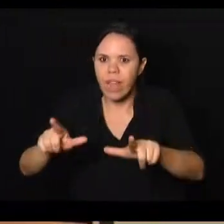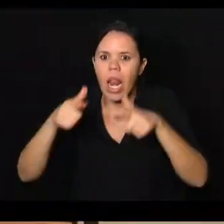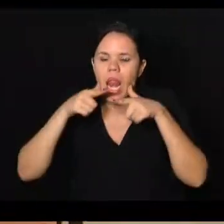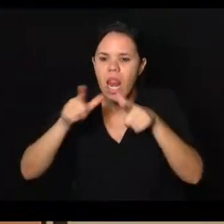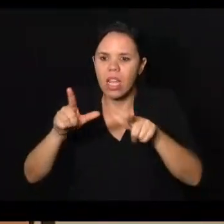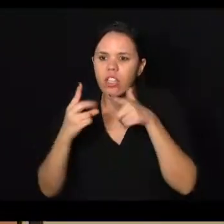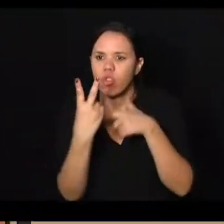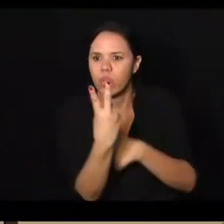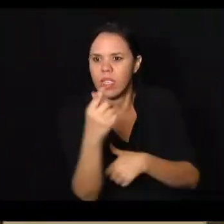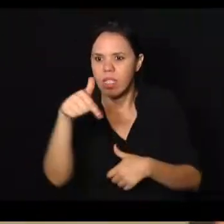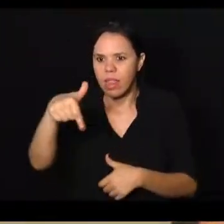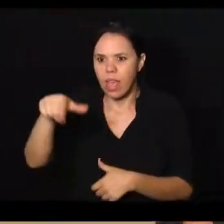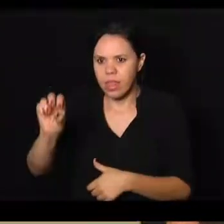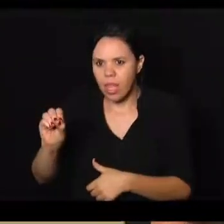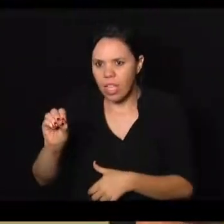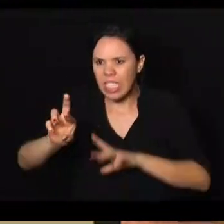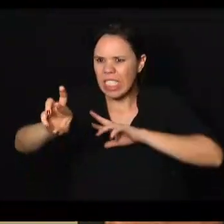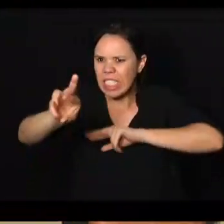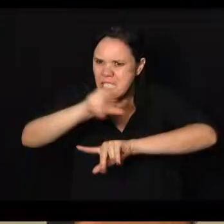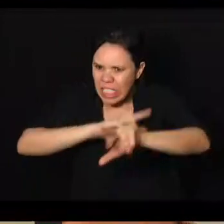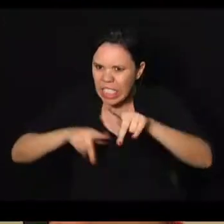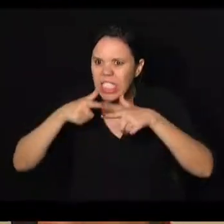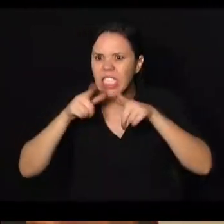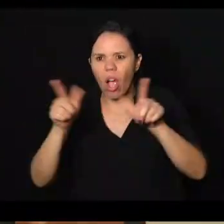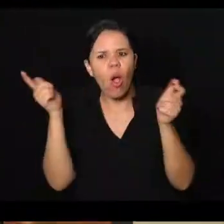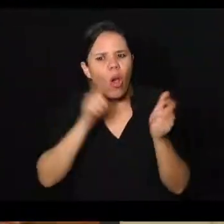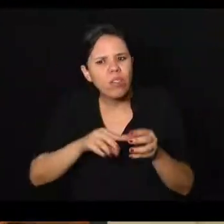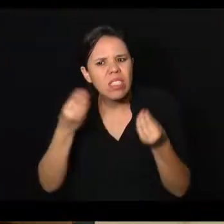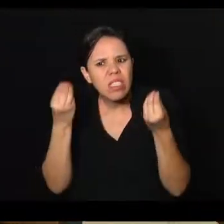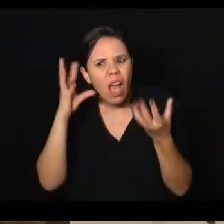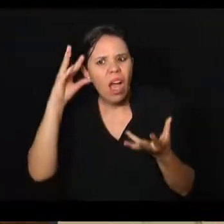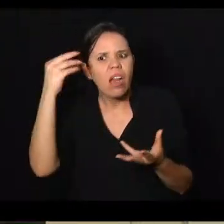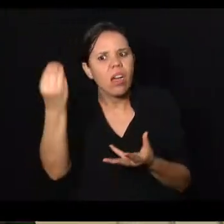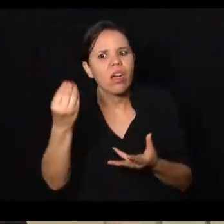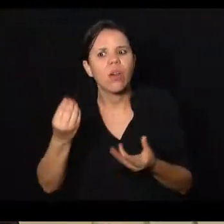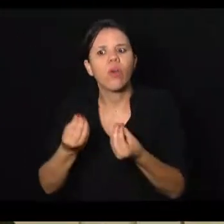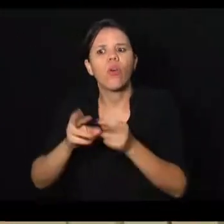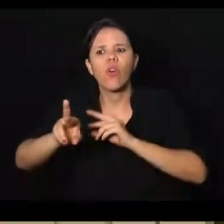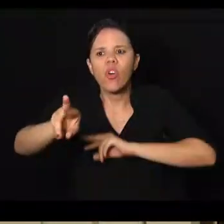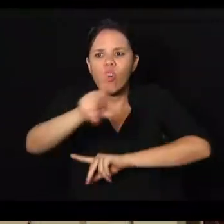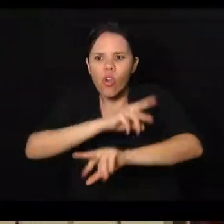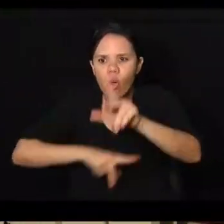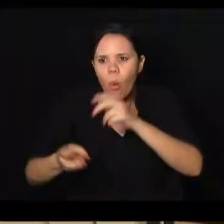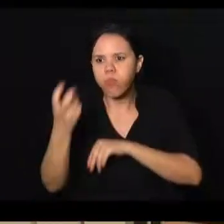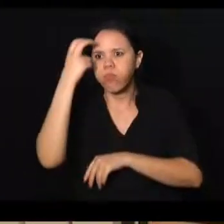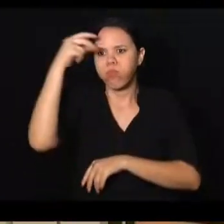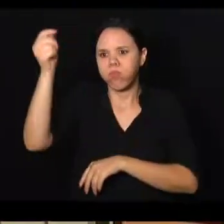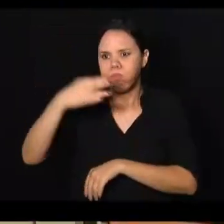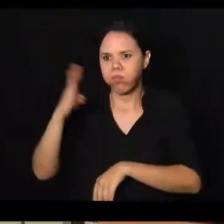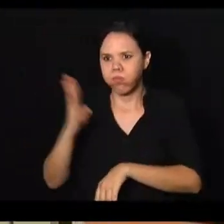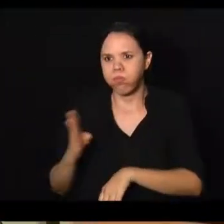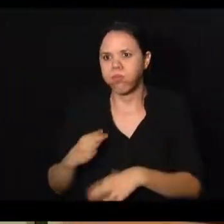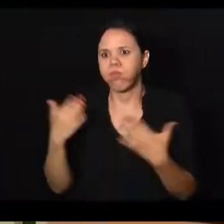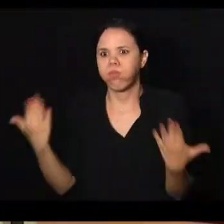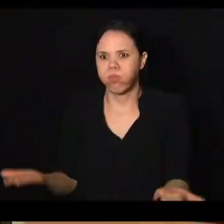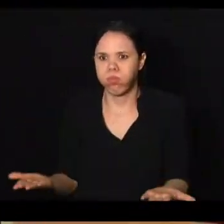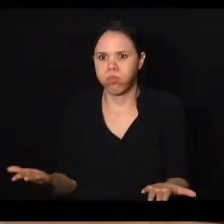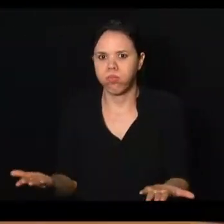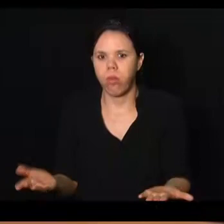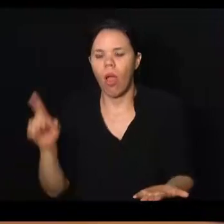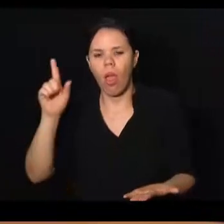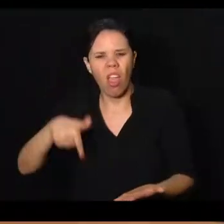274 línguas diferentes. Consegue entender, queridos, a pluralidade cultural desta nação? Essa